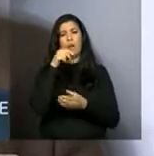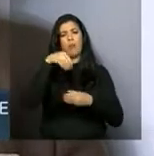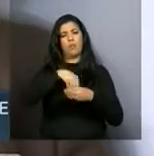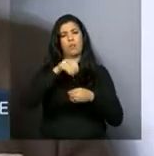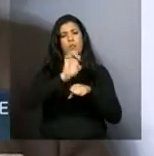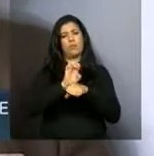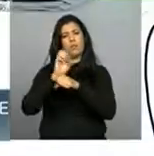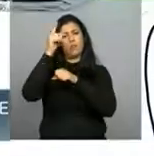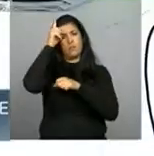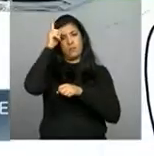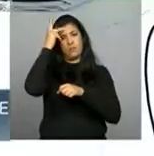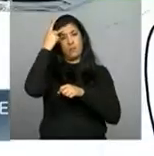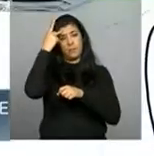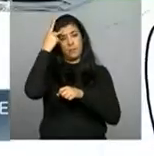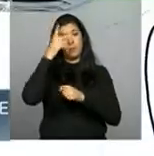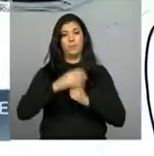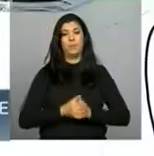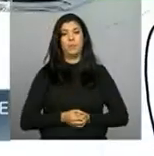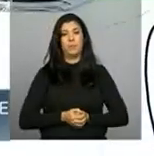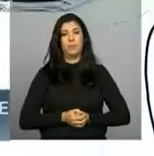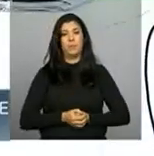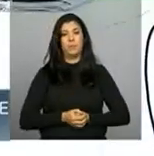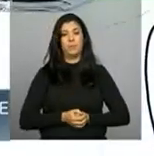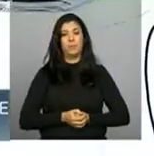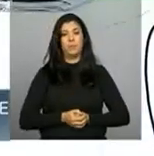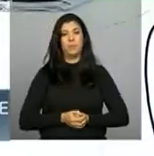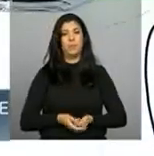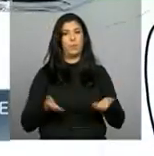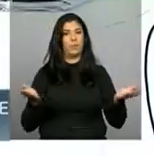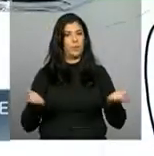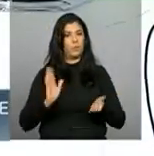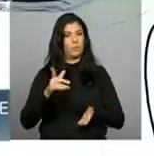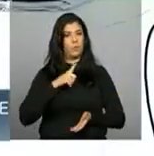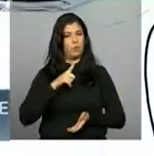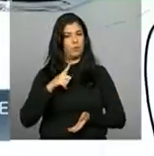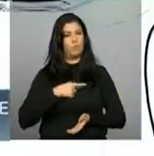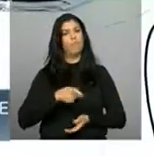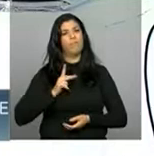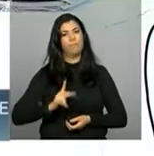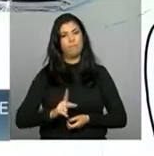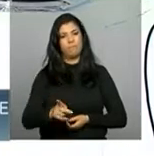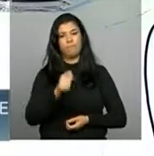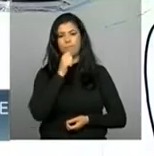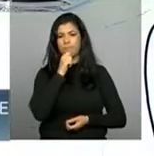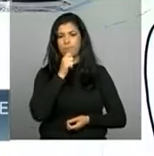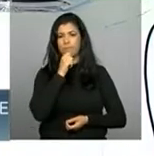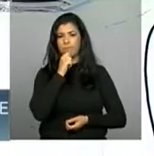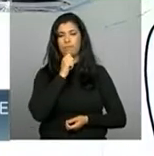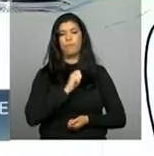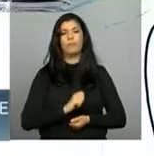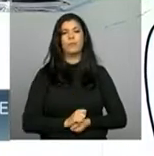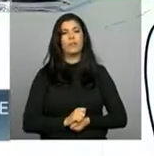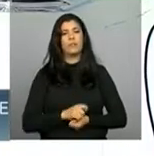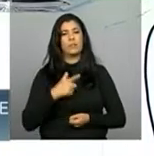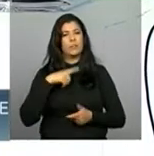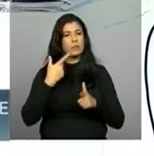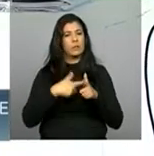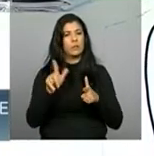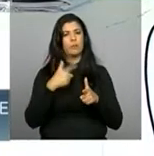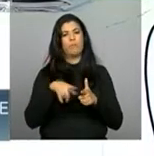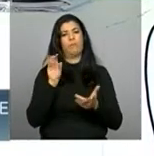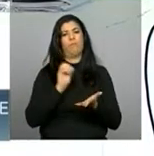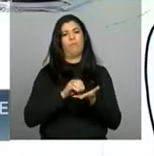hoje e Olha nós tivemos e ainda estamos dentro a maior